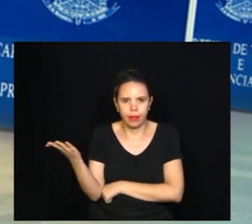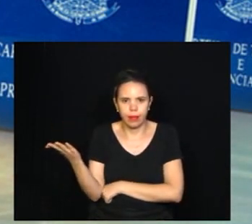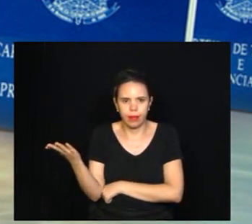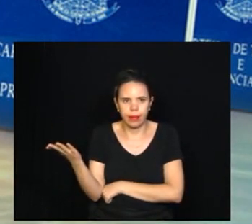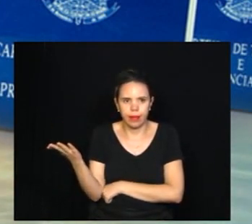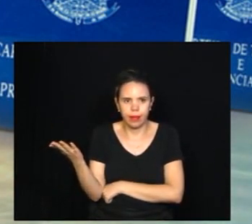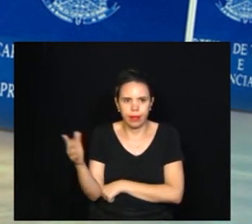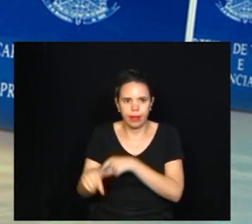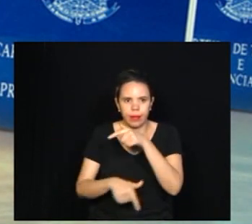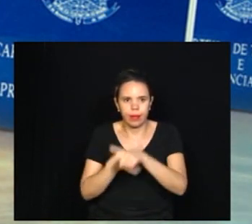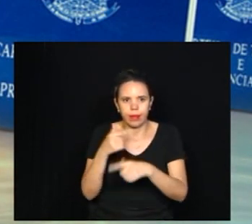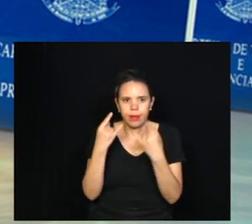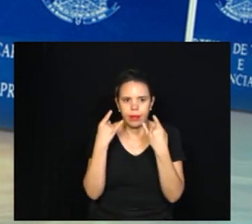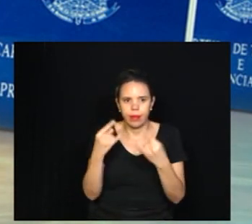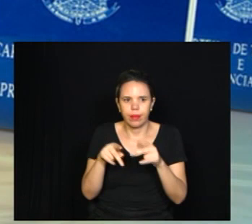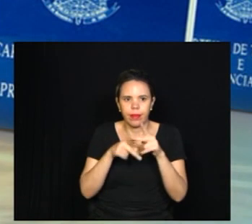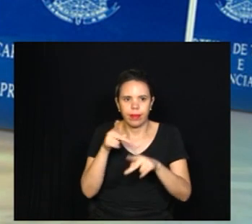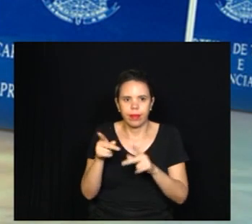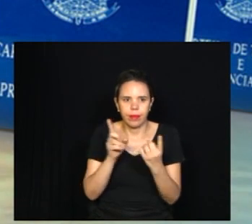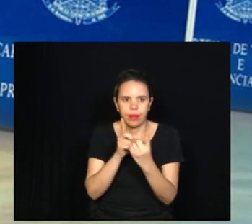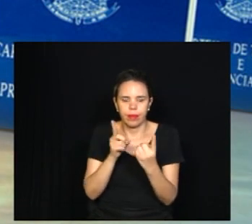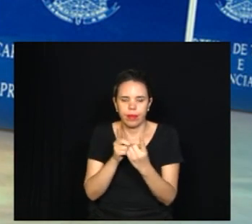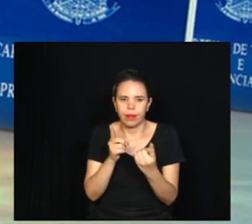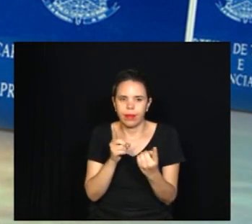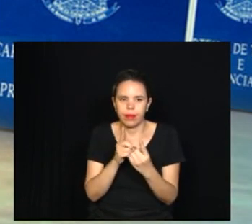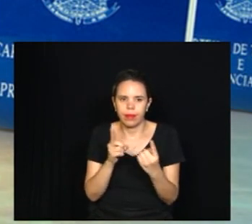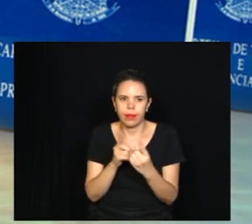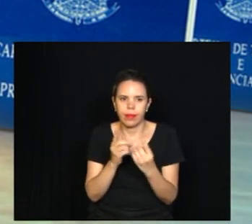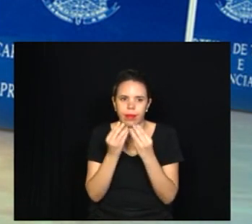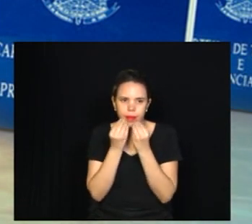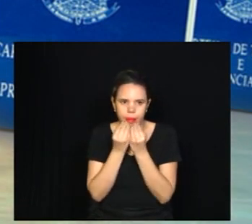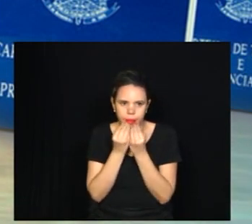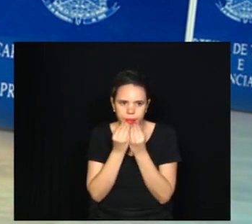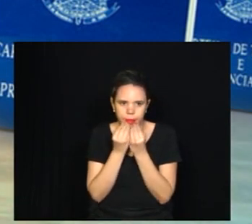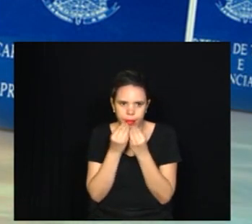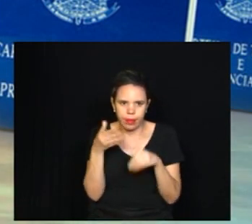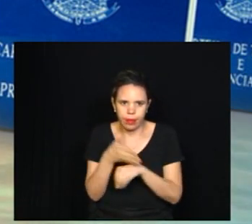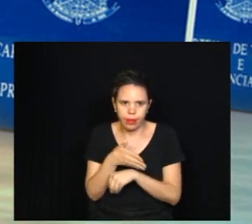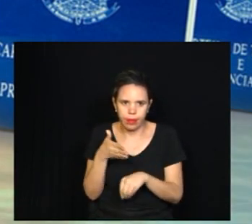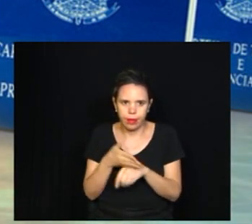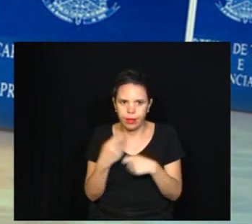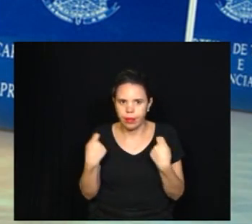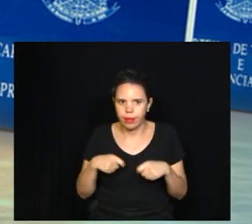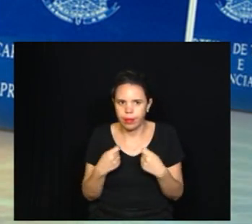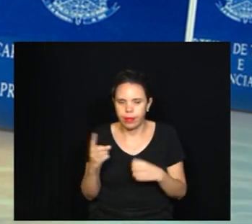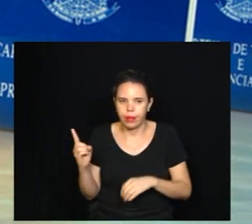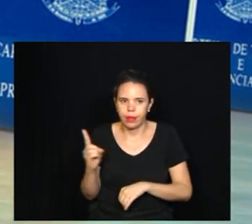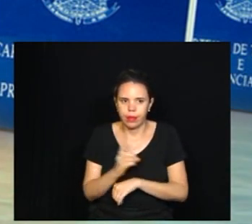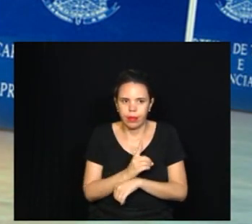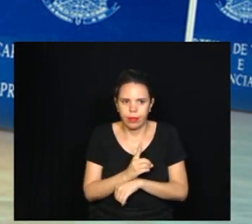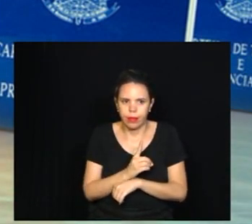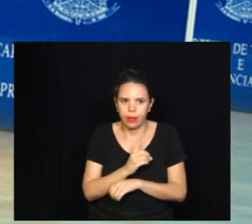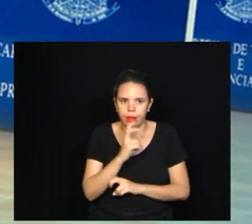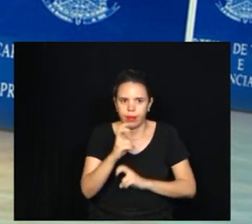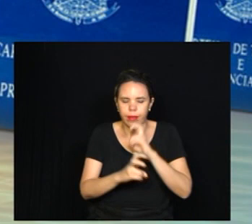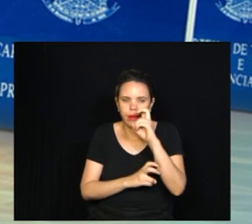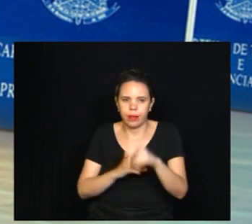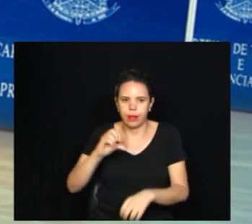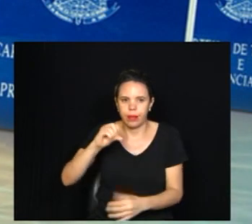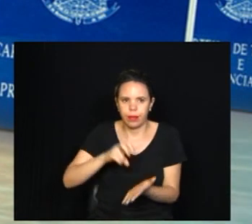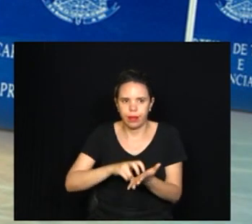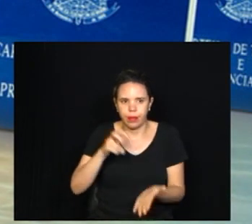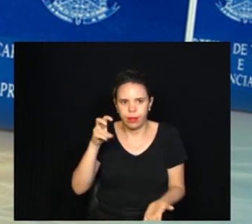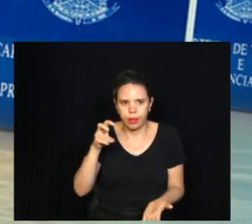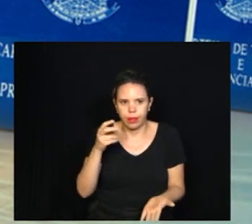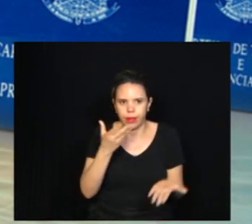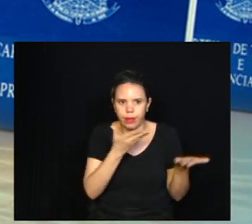entre operador de atrações e atendimento em lanchonete. Para participar, é preciso comparecer ao parque temático às 9 horas